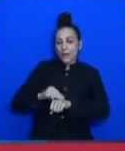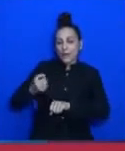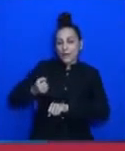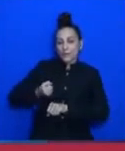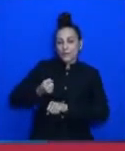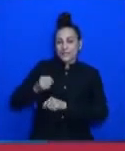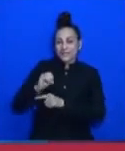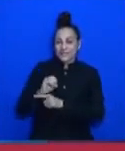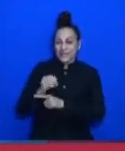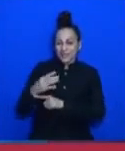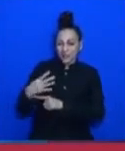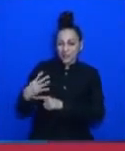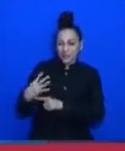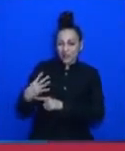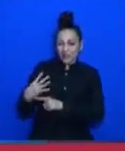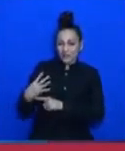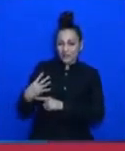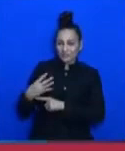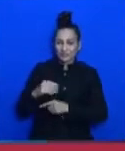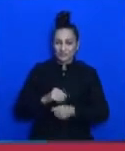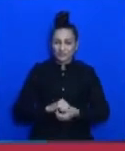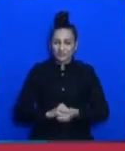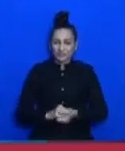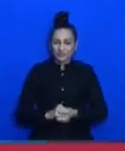04. Marrom, 04.